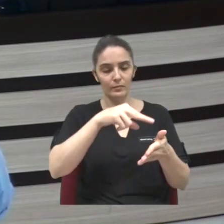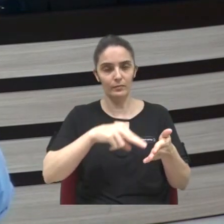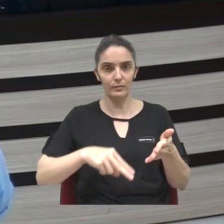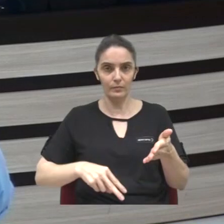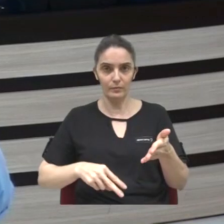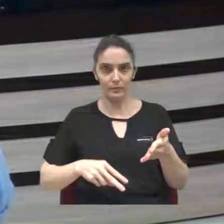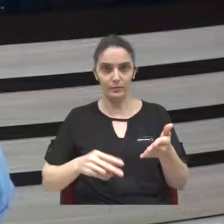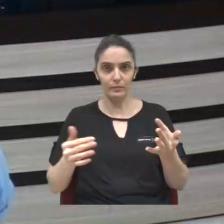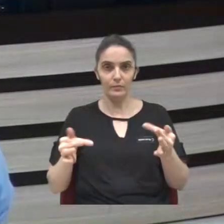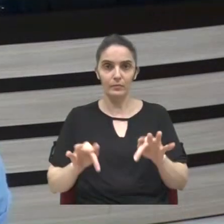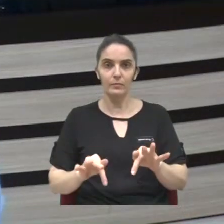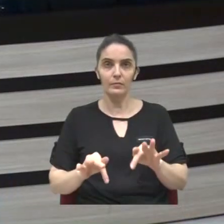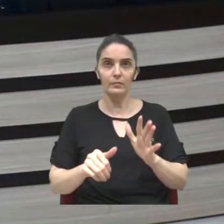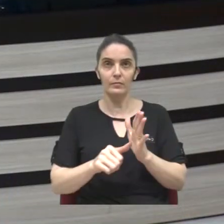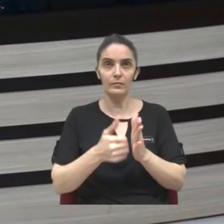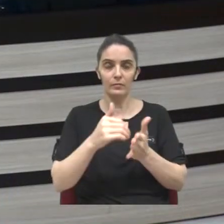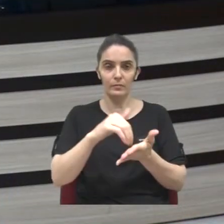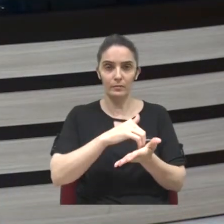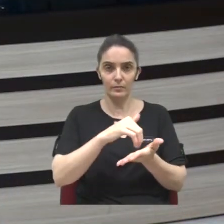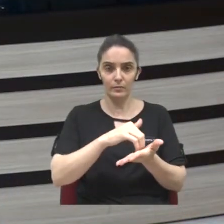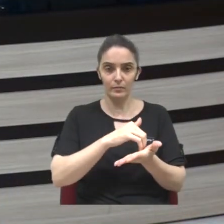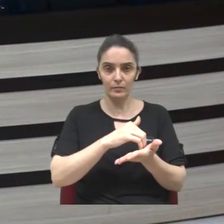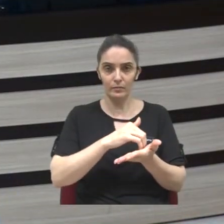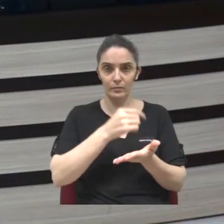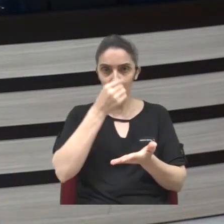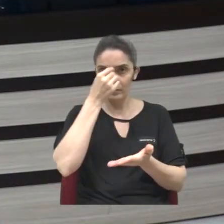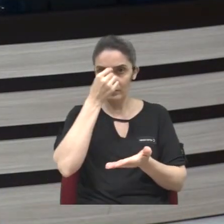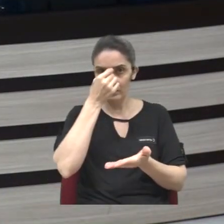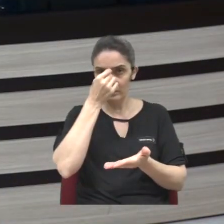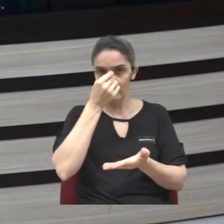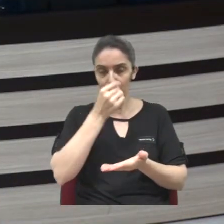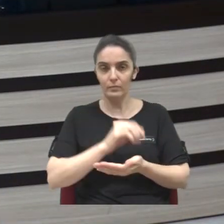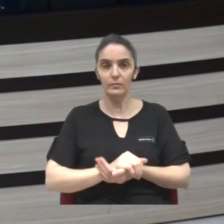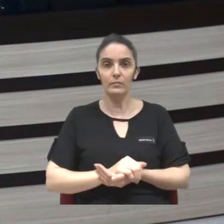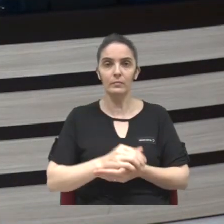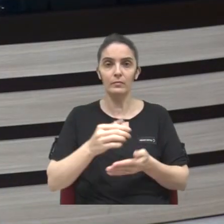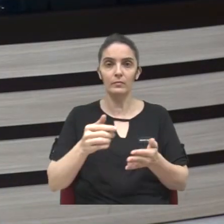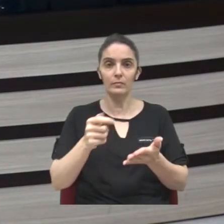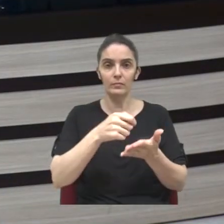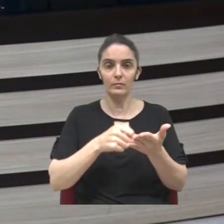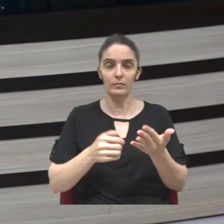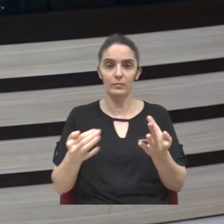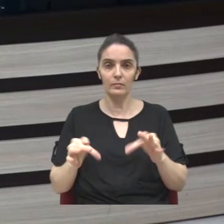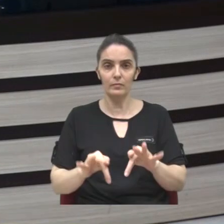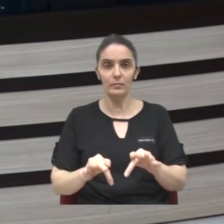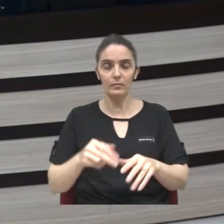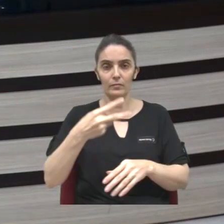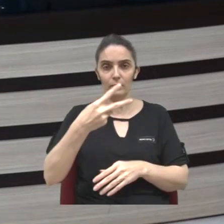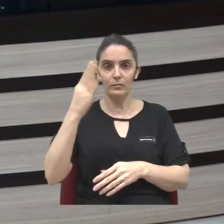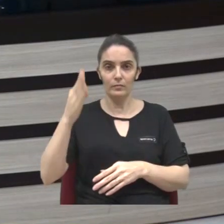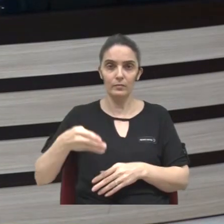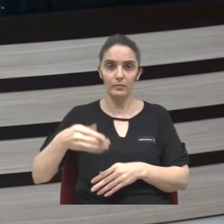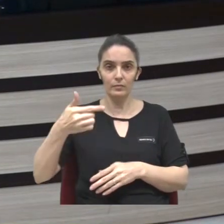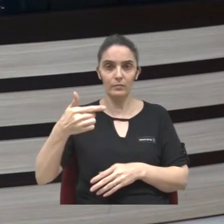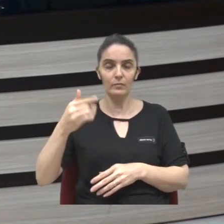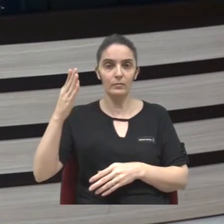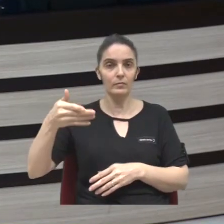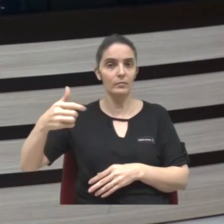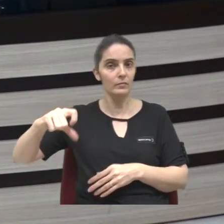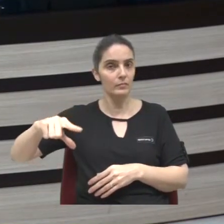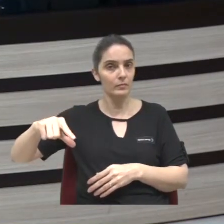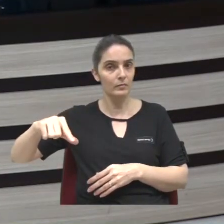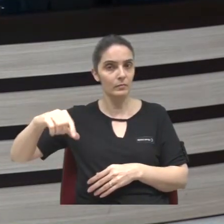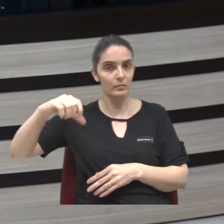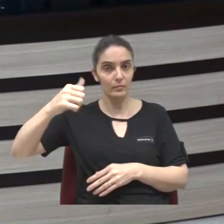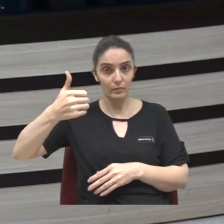primeiro secretário, vereador Jorge de Freitas. Relatório final número 2/2019, conclusões.